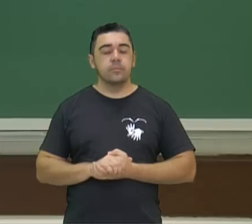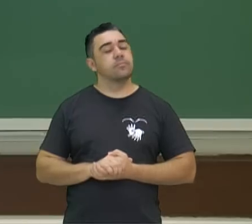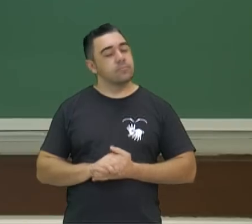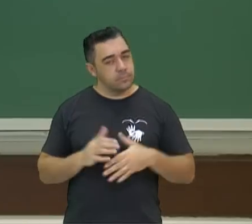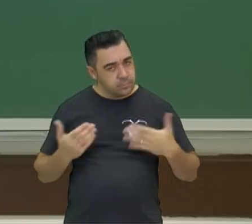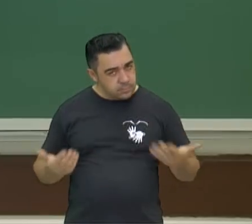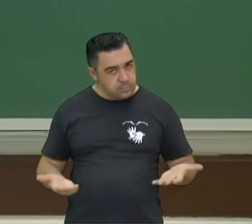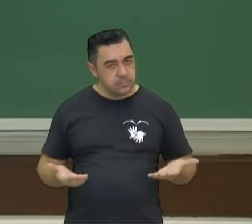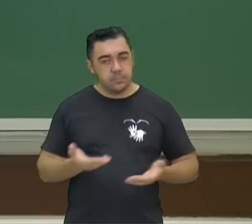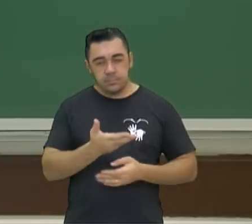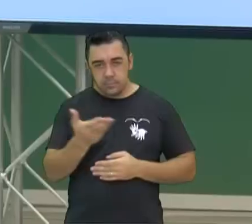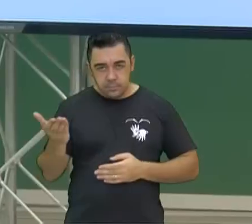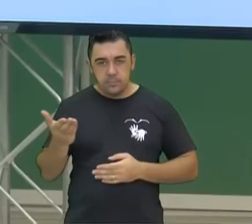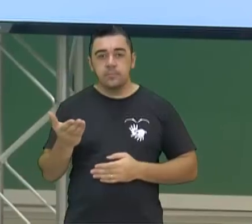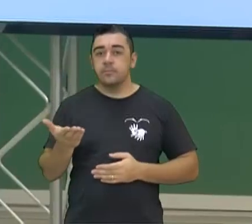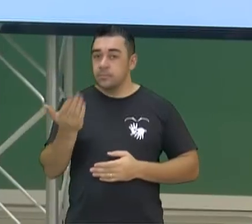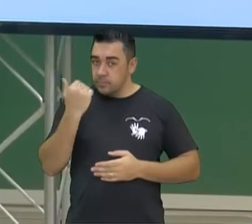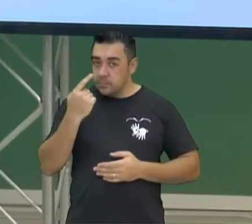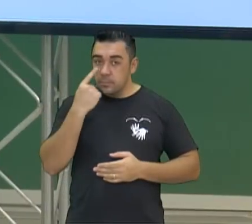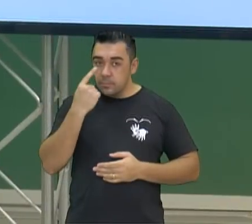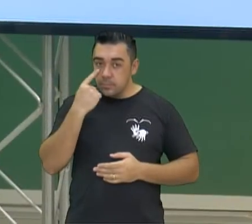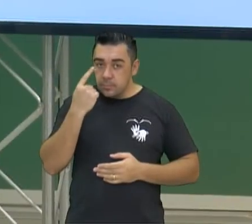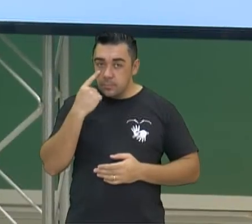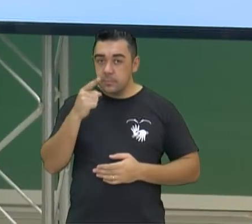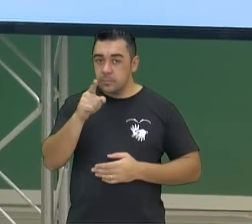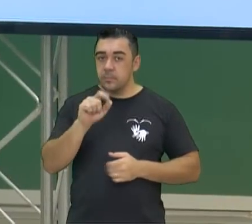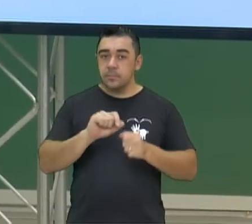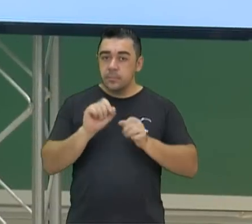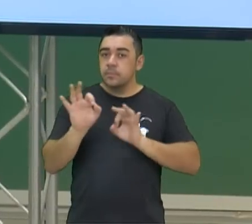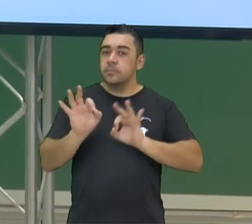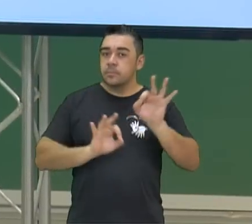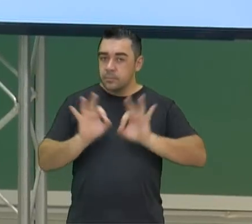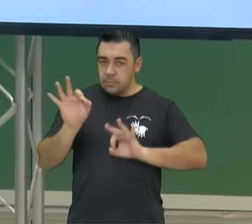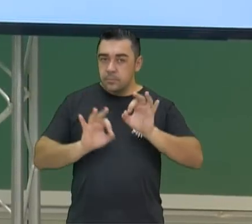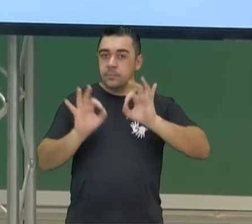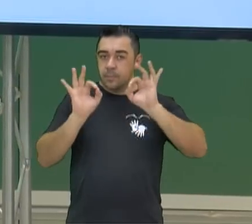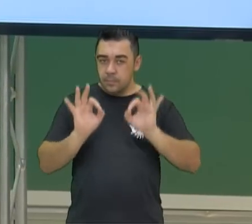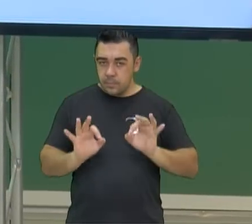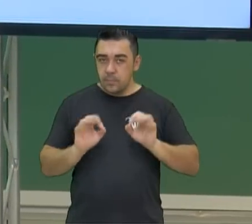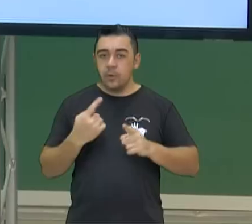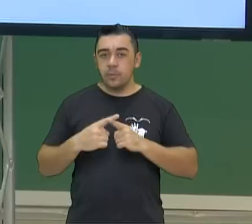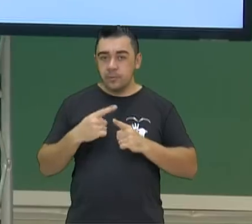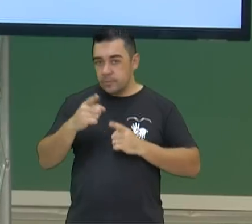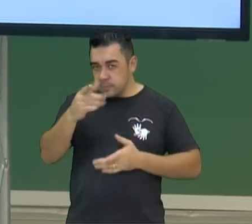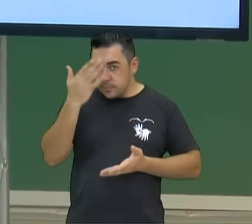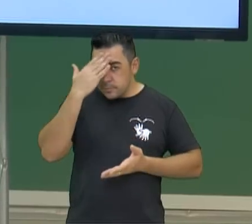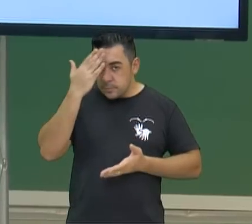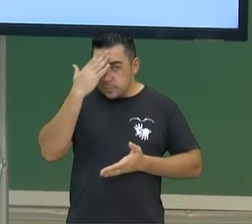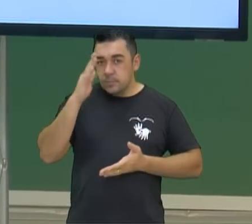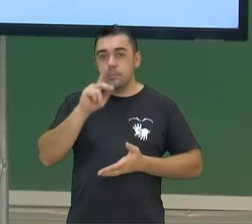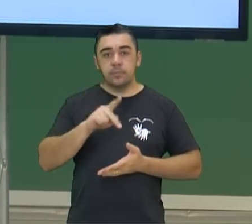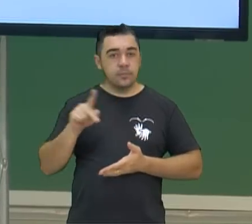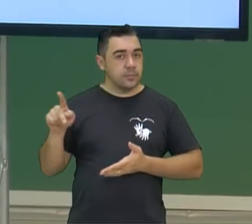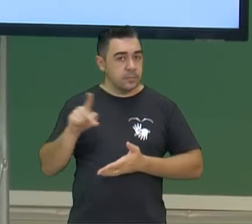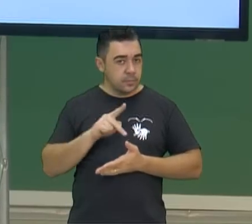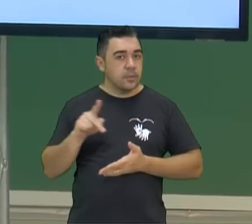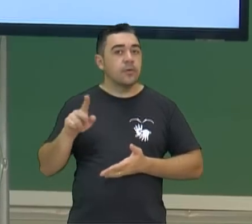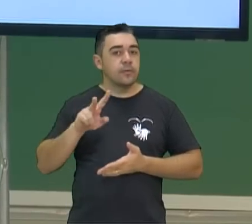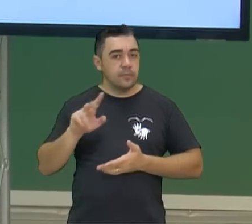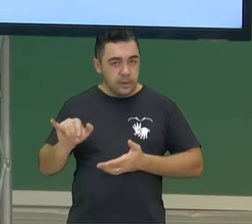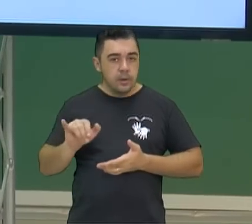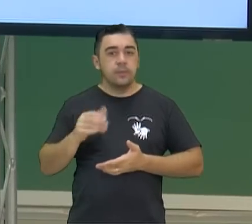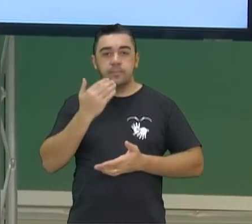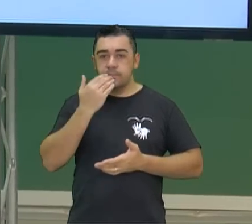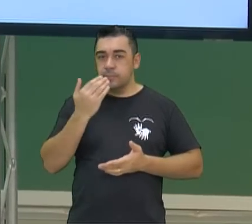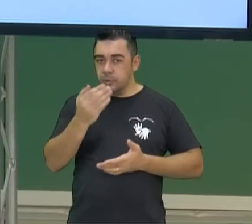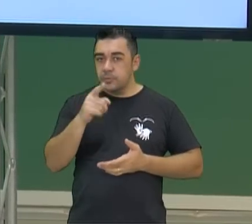Valeu, galerinha! Vamos lá, espero que vocês tenham caprichado, porque já sabem, né? Os professores logo vão